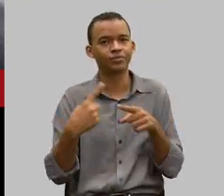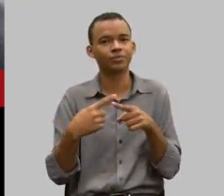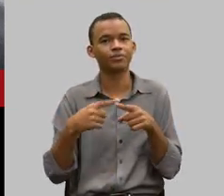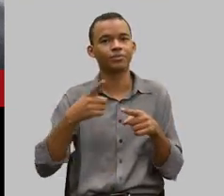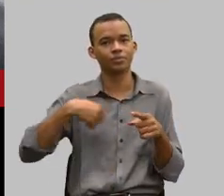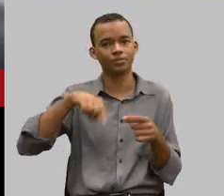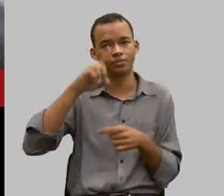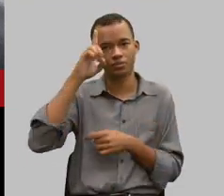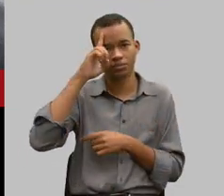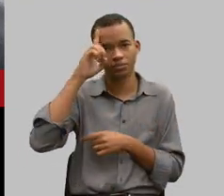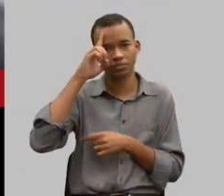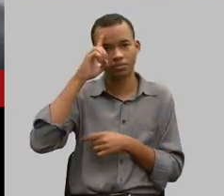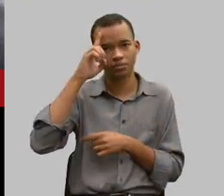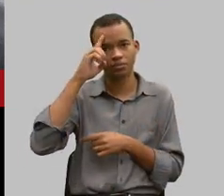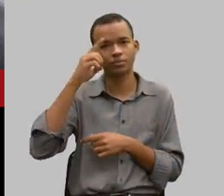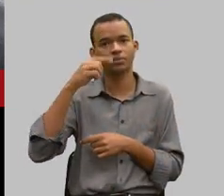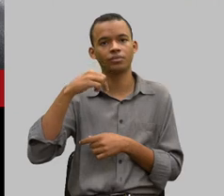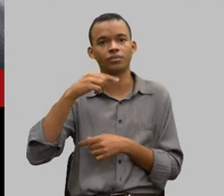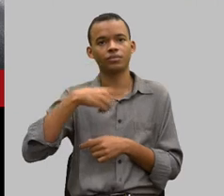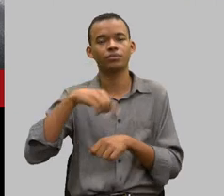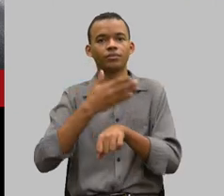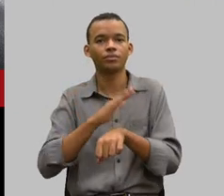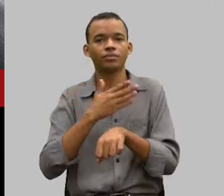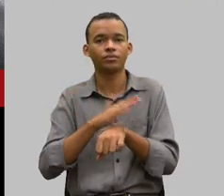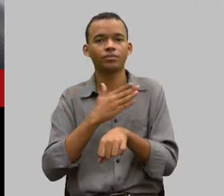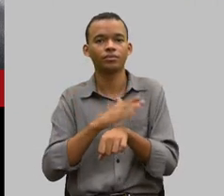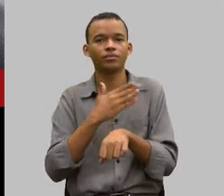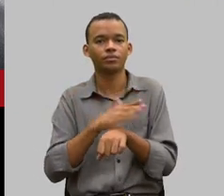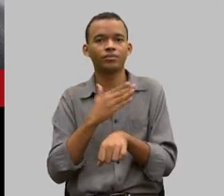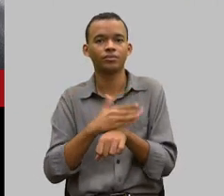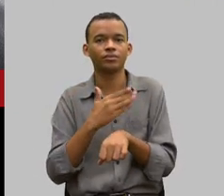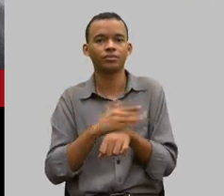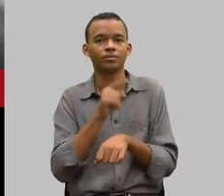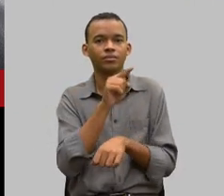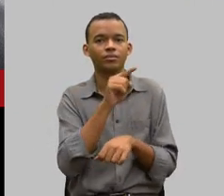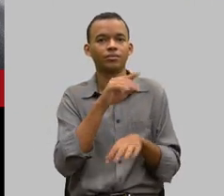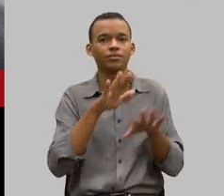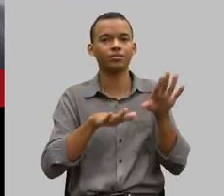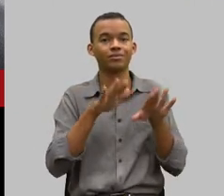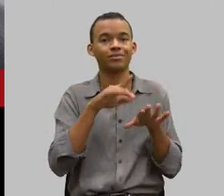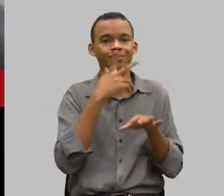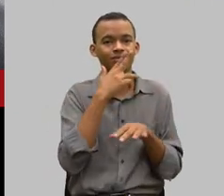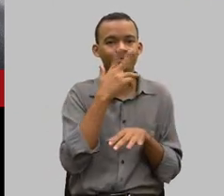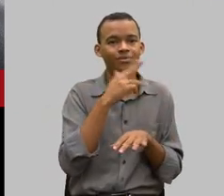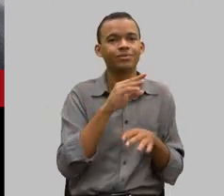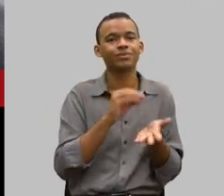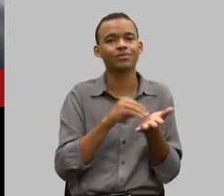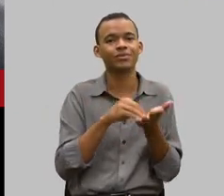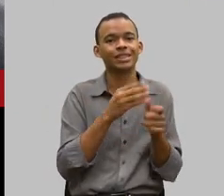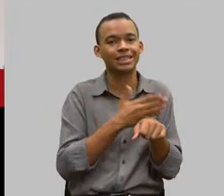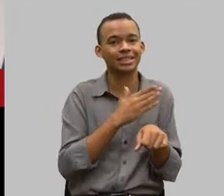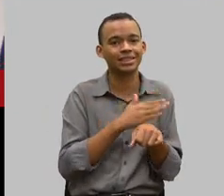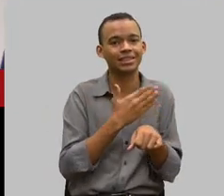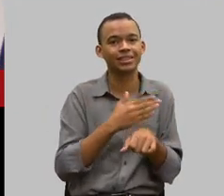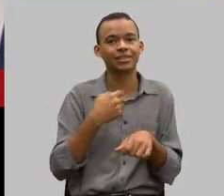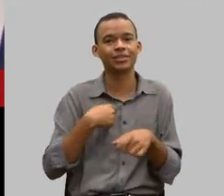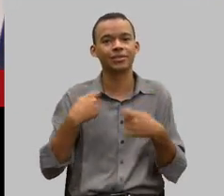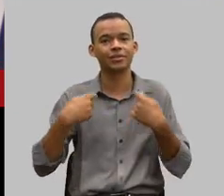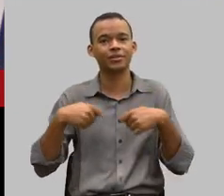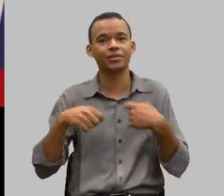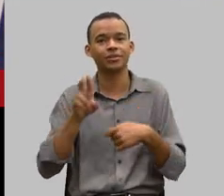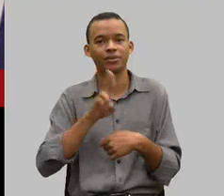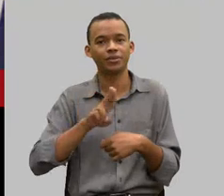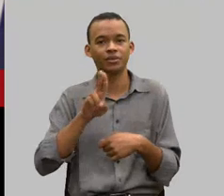a dia a gente não perde a prática estando de lá a gente acaba perdendo um pouquinho da prática então eu eu tenho que utilizar esse do Assembleia